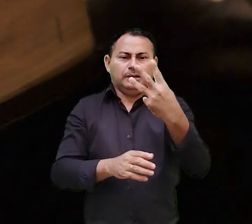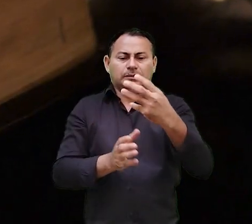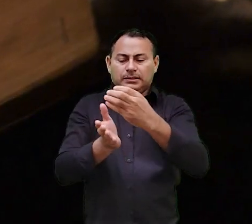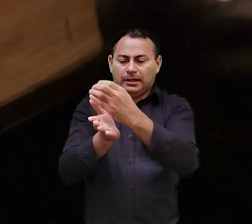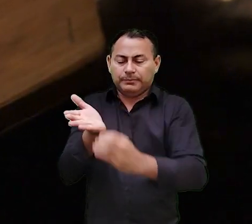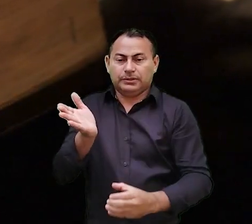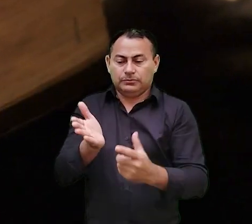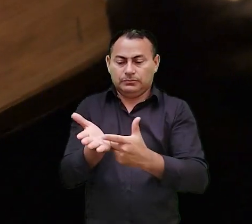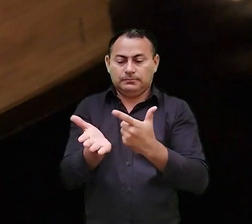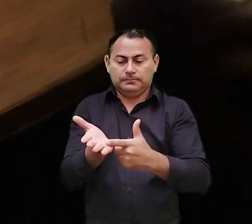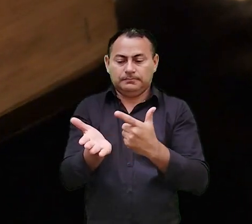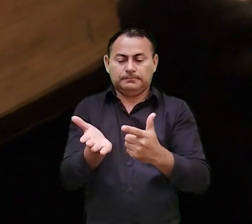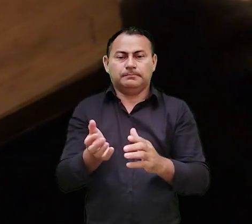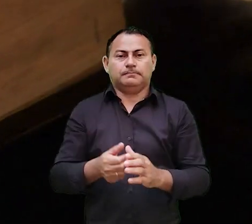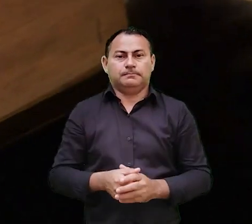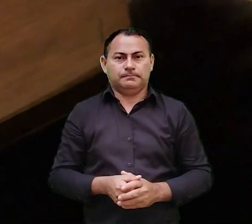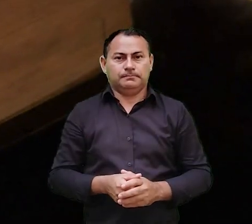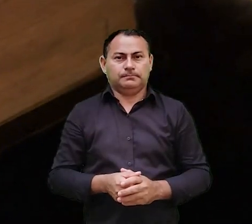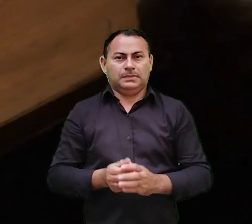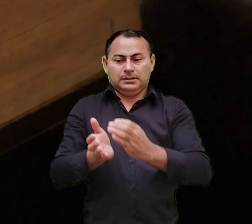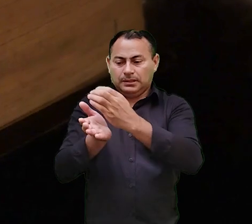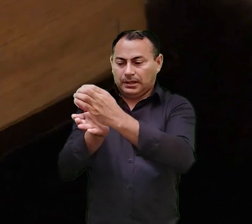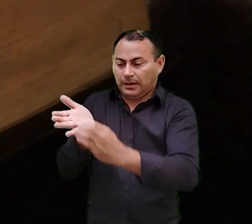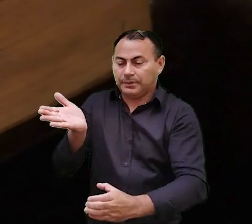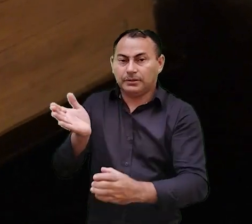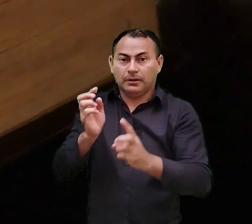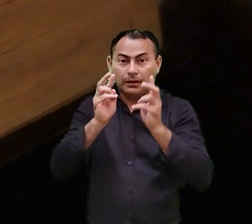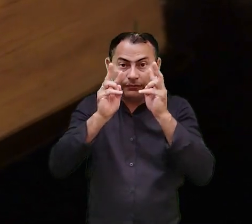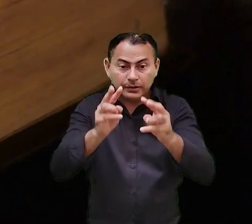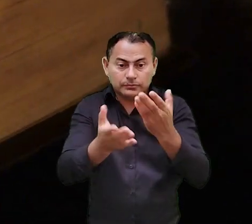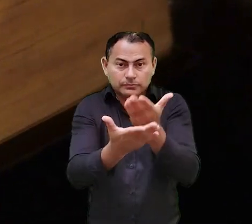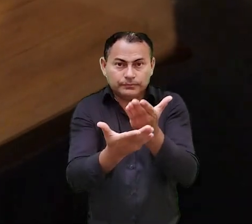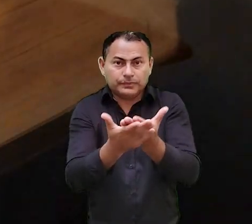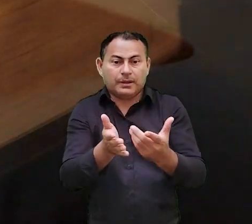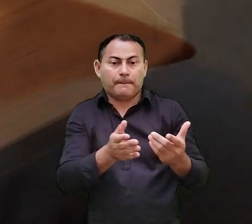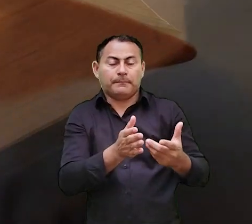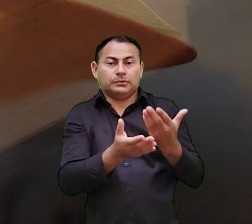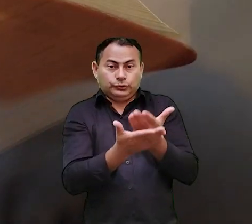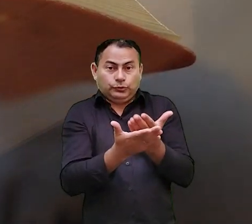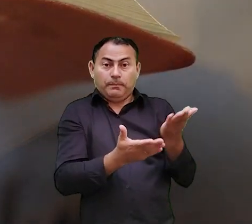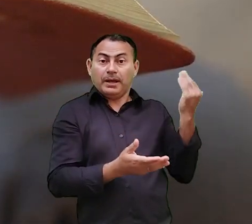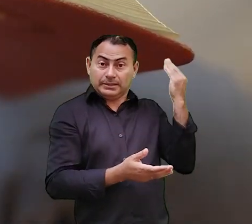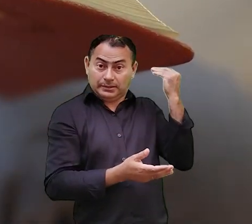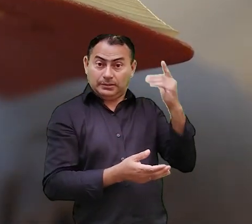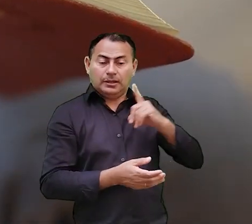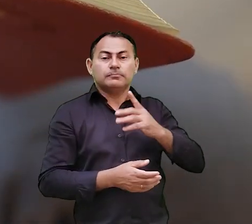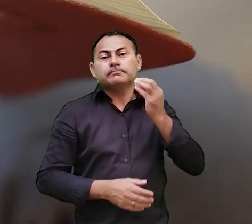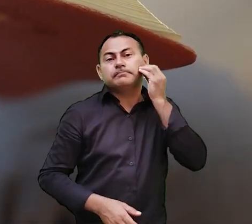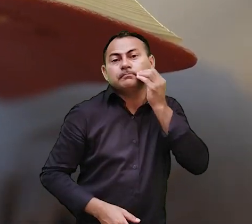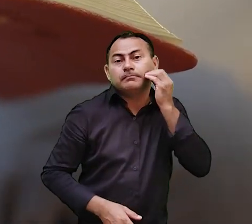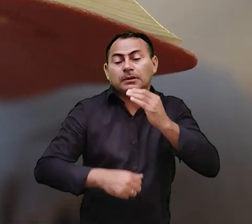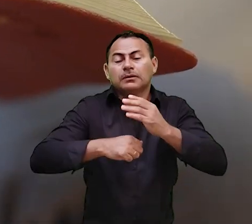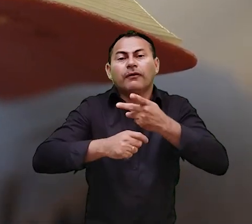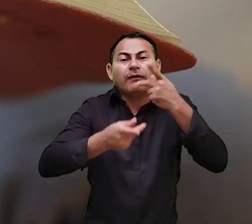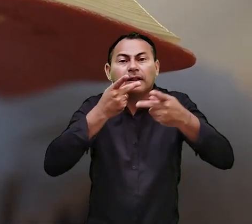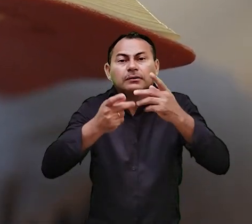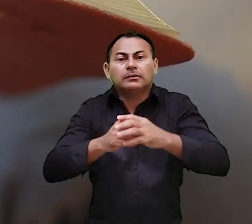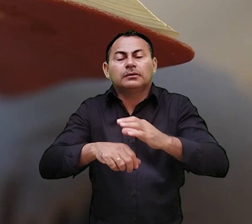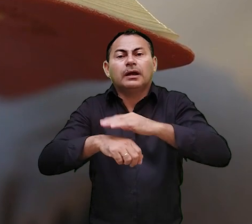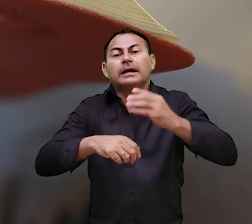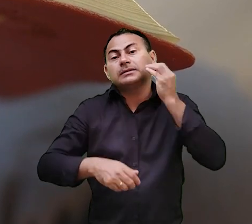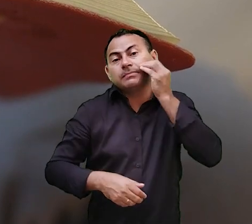descrita nos primeiros 3 capítulos de seu livro. Nestes capítulos vistos no estudo anterior, temos as